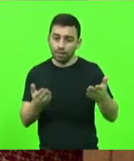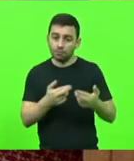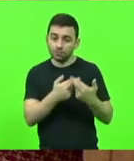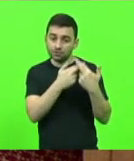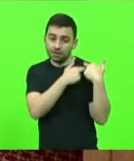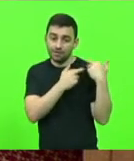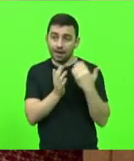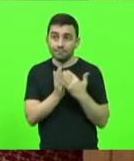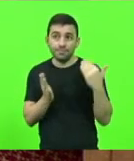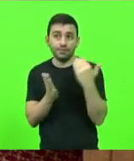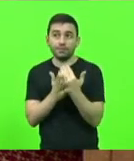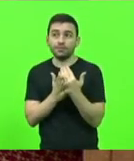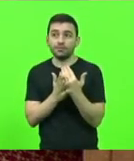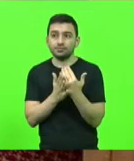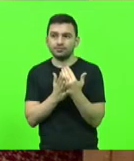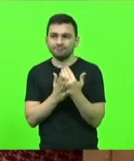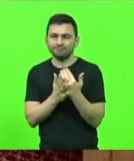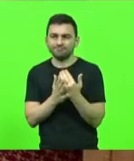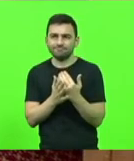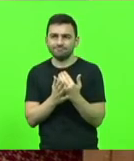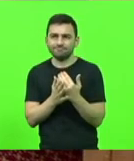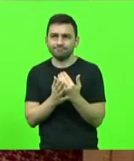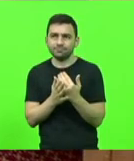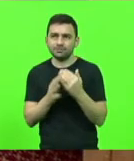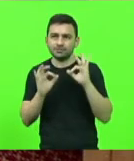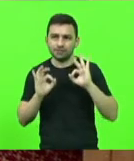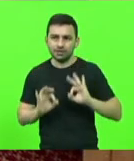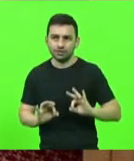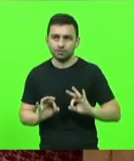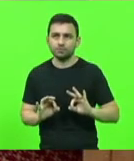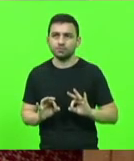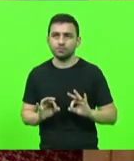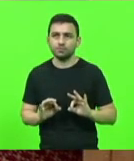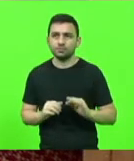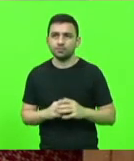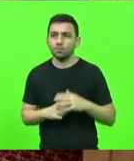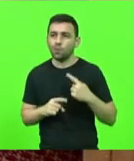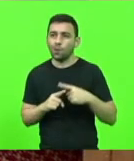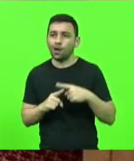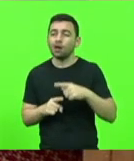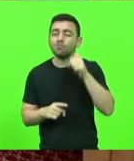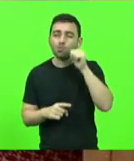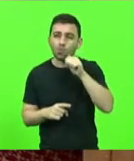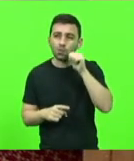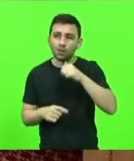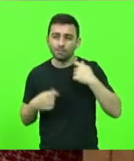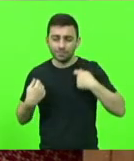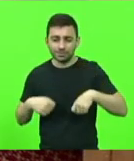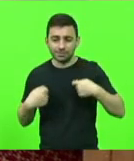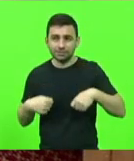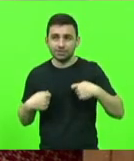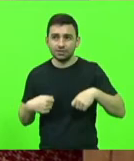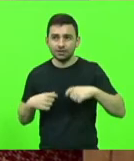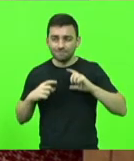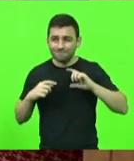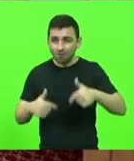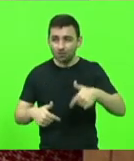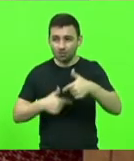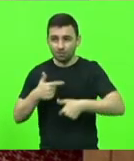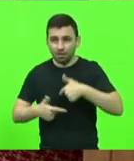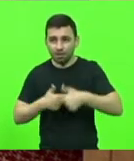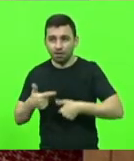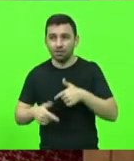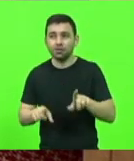quanto ou comprometedoras quanto o profissionalismo porque ela precisa além de se dedicar o trabalho